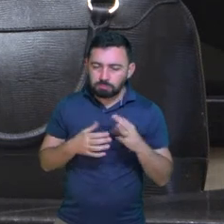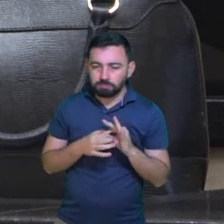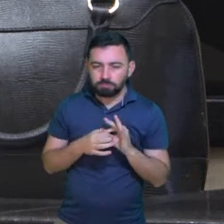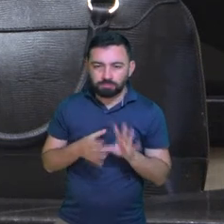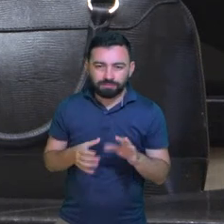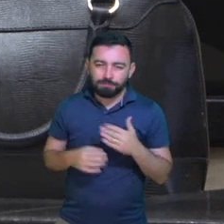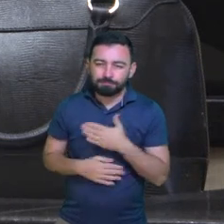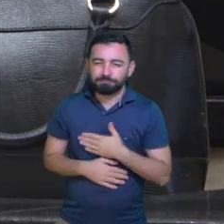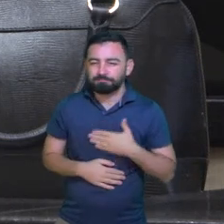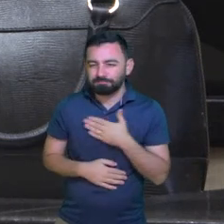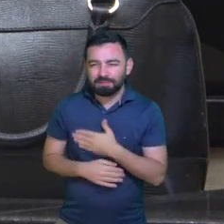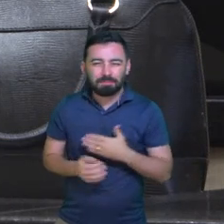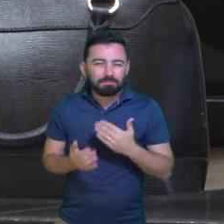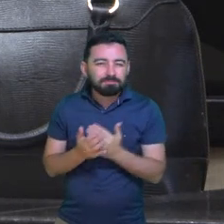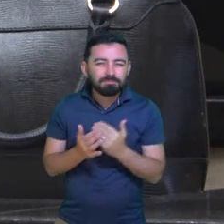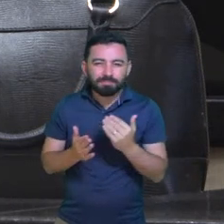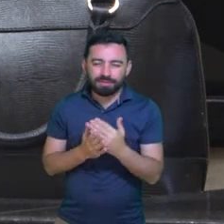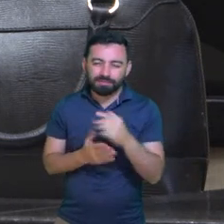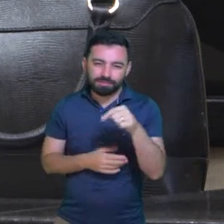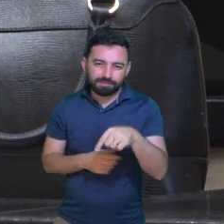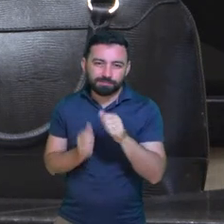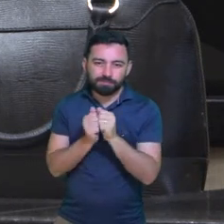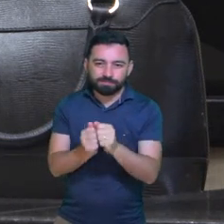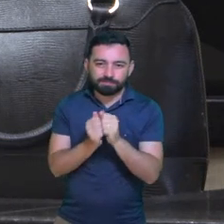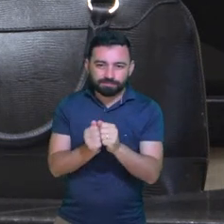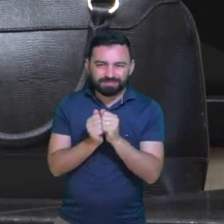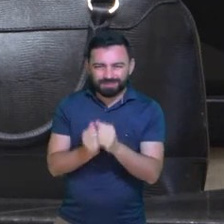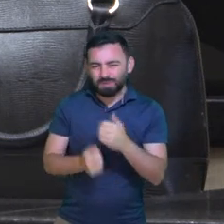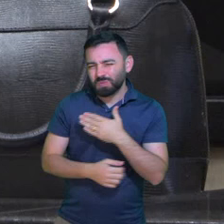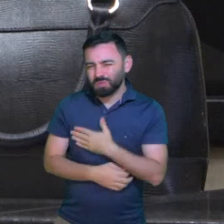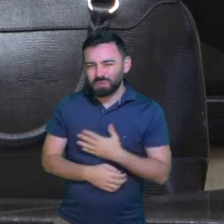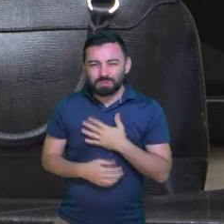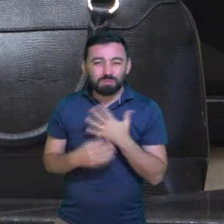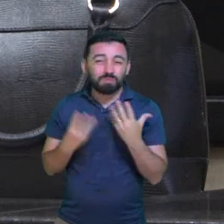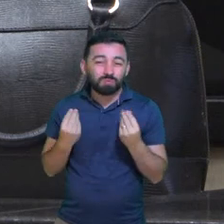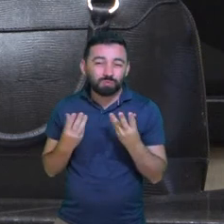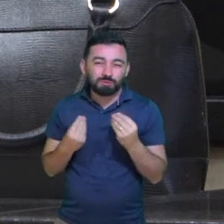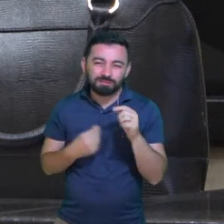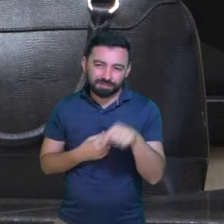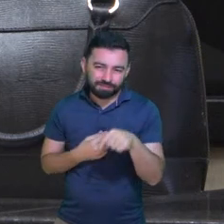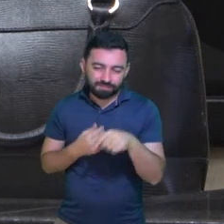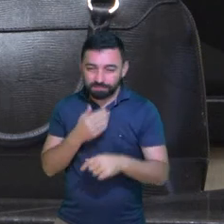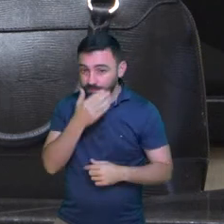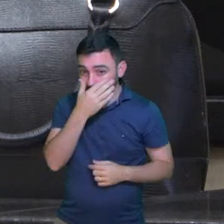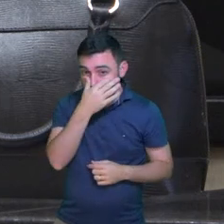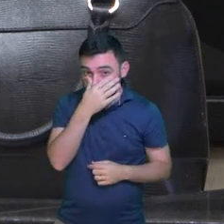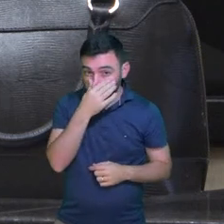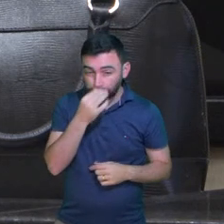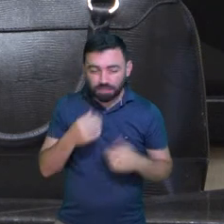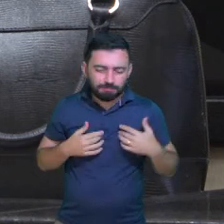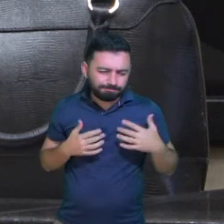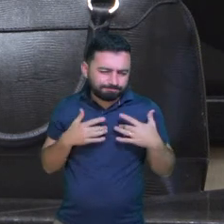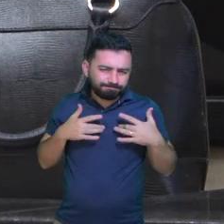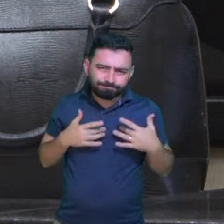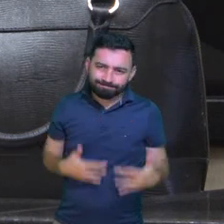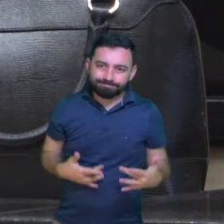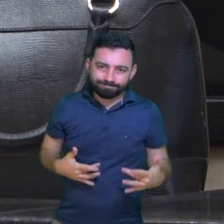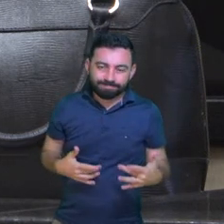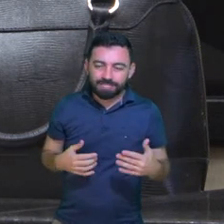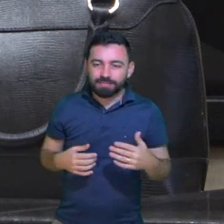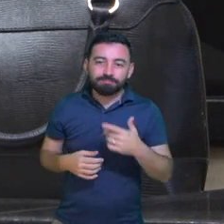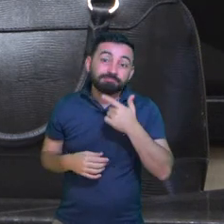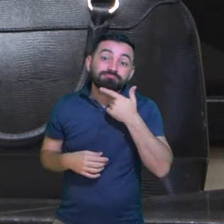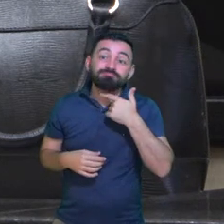gostei demais de estar com vocês eu vou embora daqui a pouco mas eu gostei muito de estar com vocês e tô à disposição e o desejo